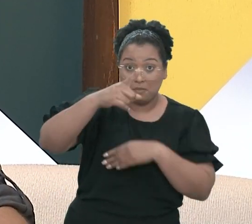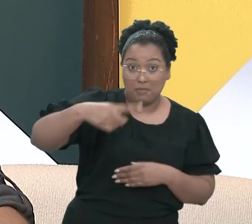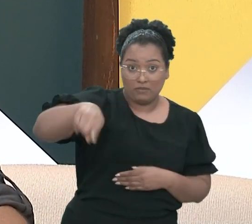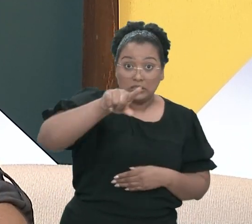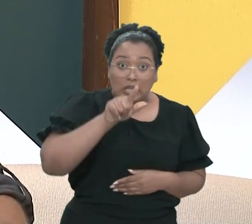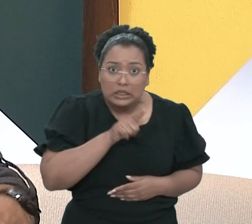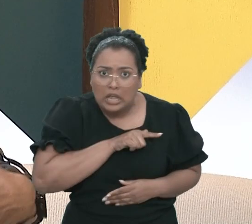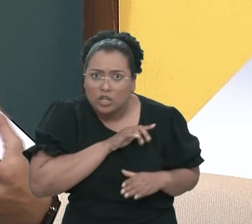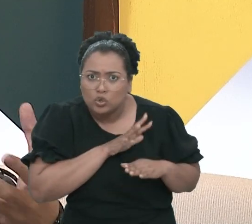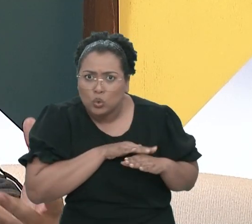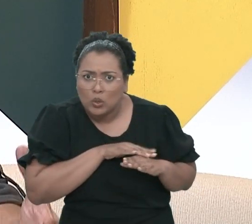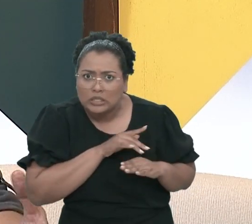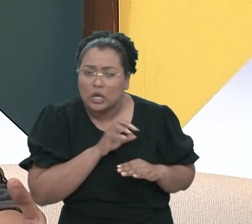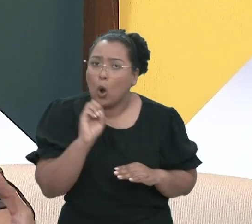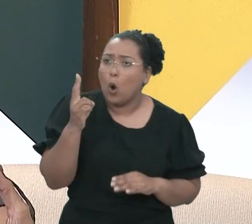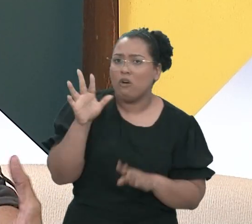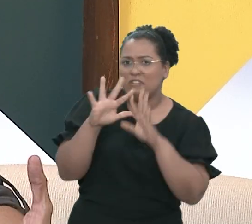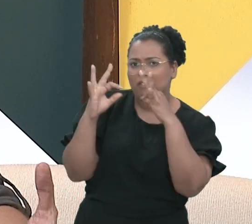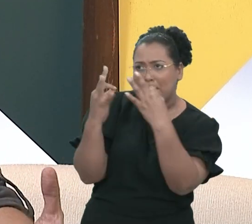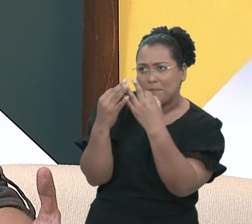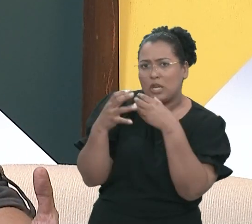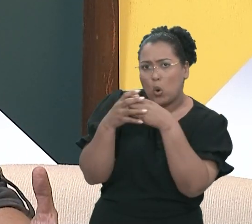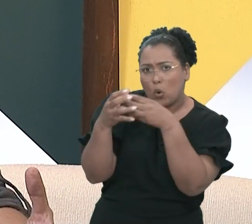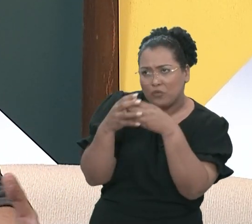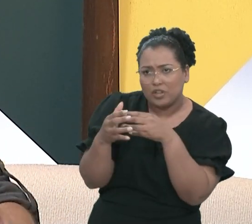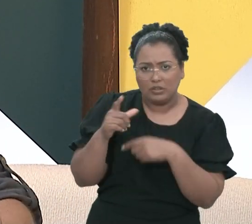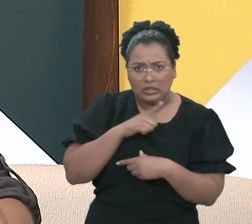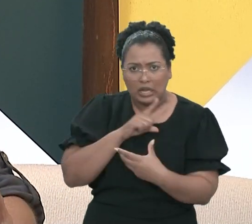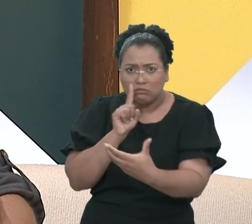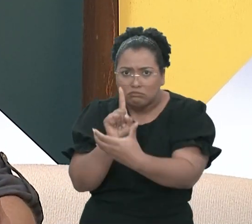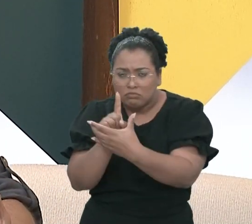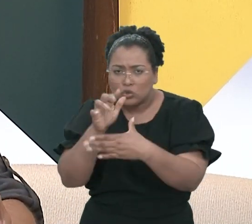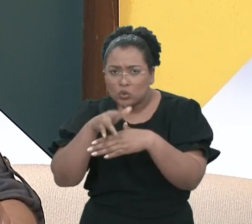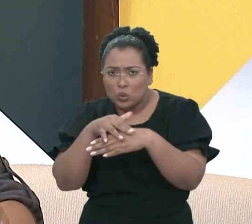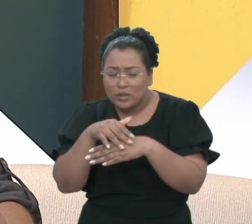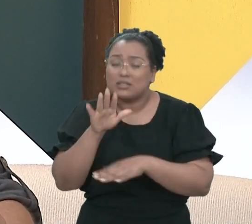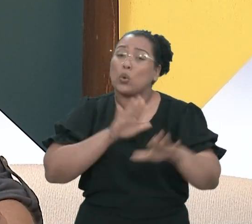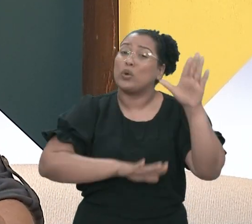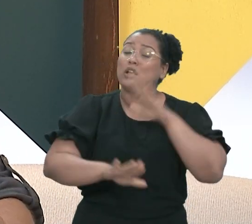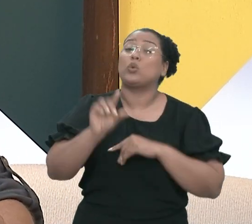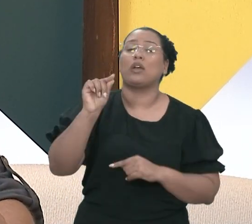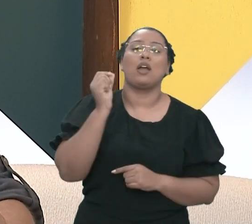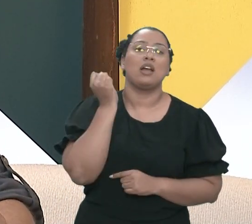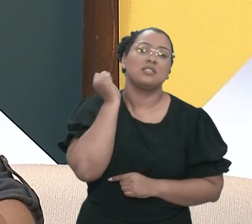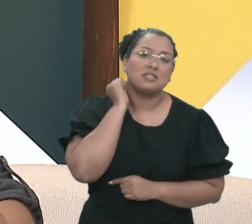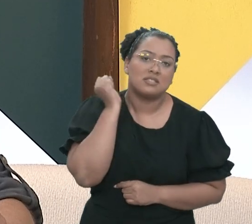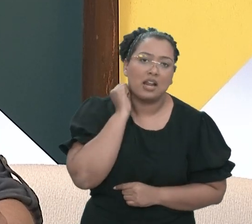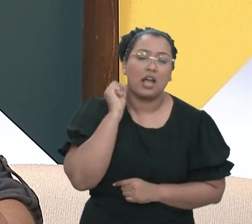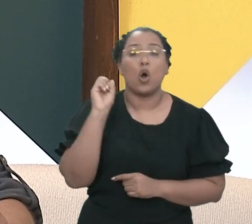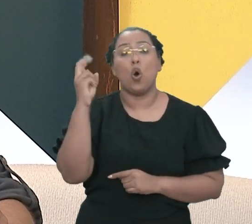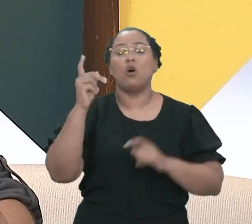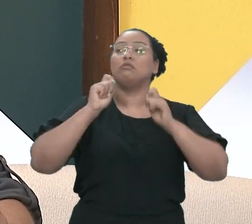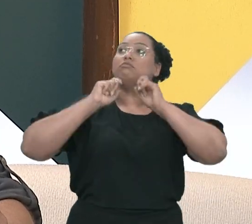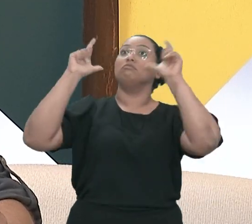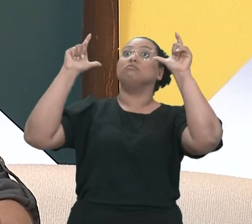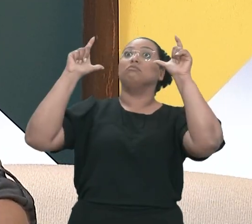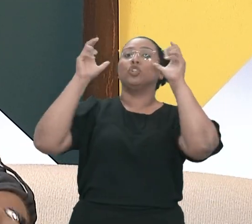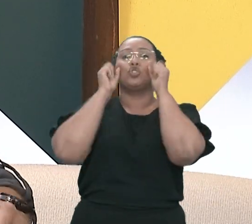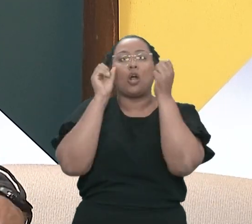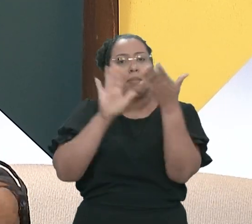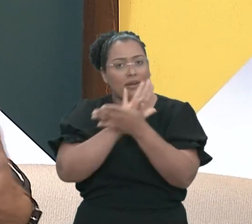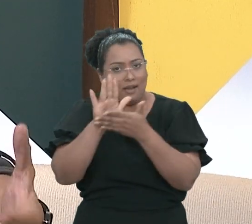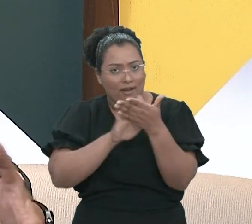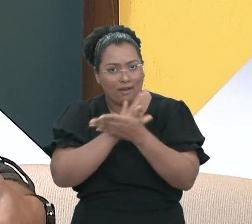tem epilepsia e para quem convive, que tem que tomar bastante cuidado, são o estresse, a privação do sono é extremamente importante.